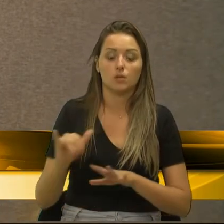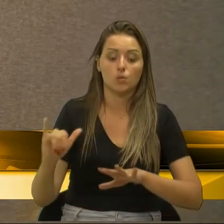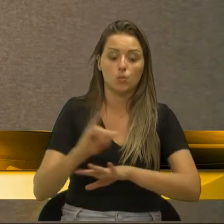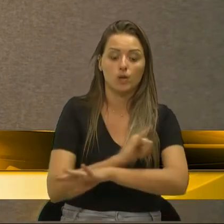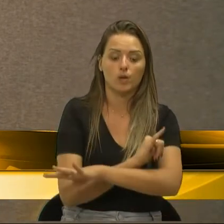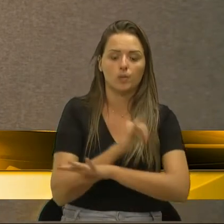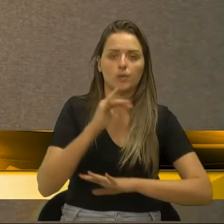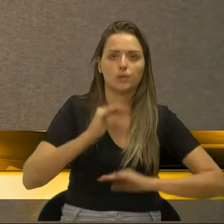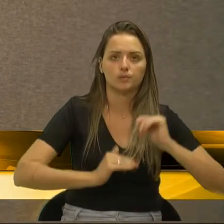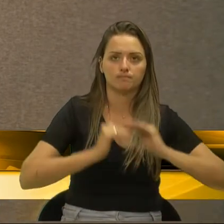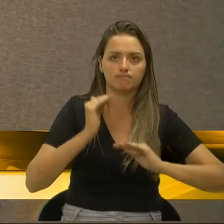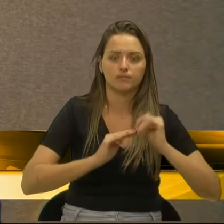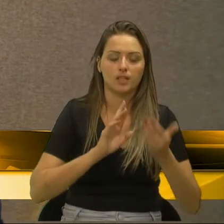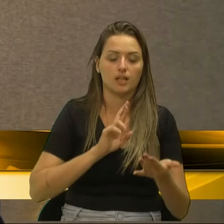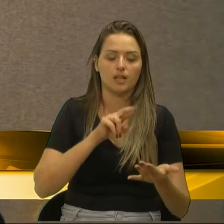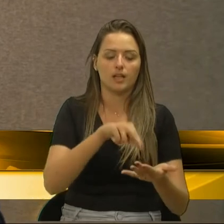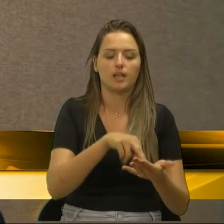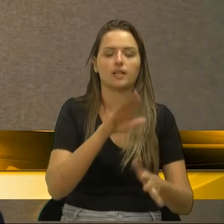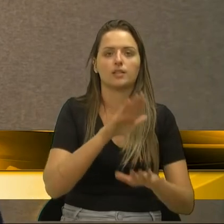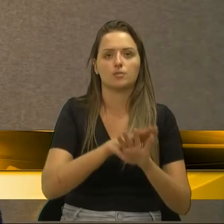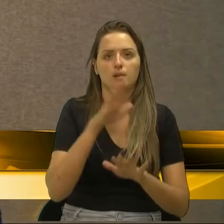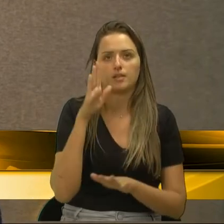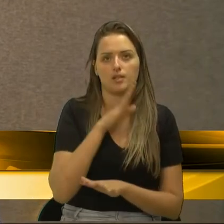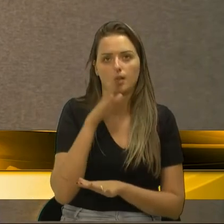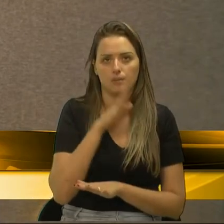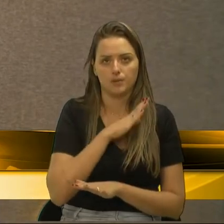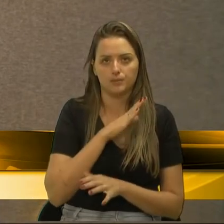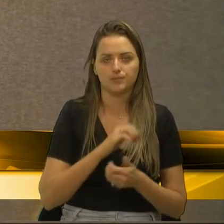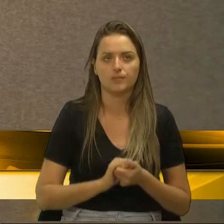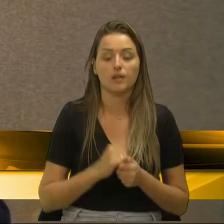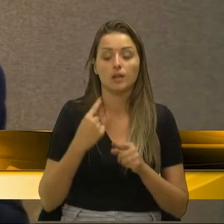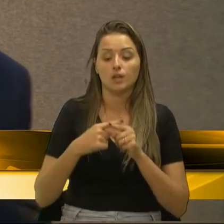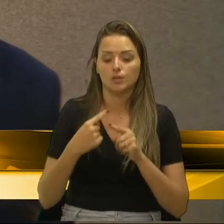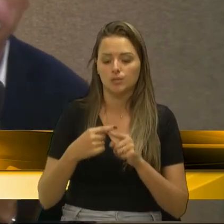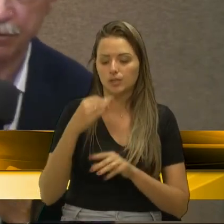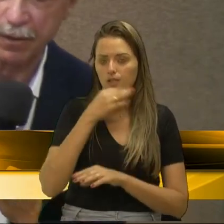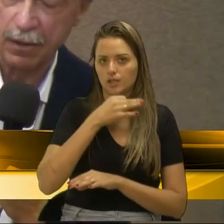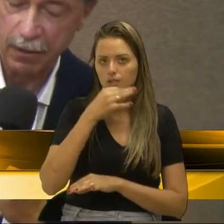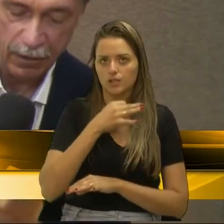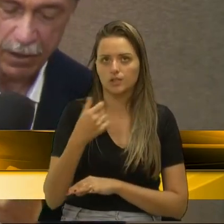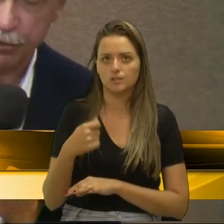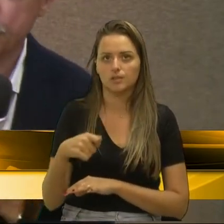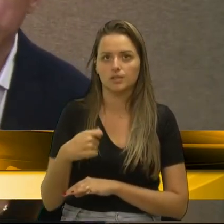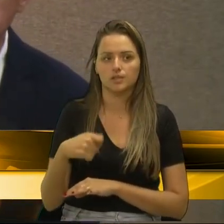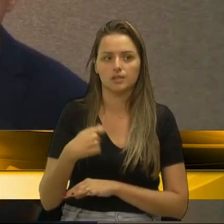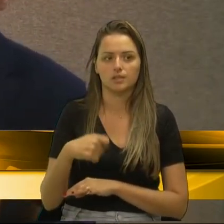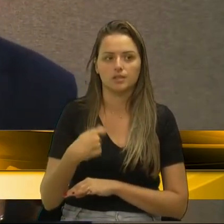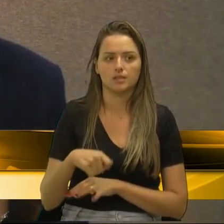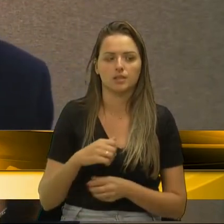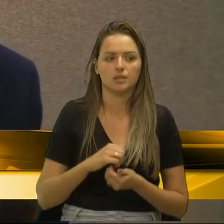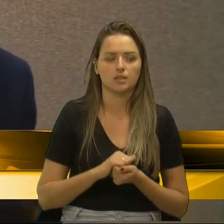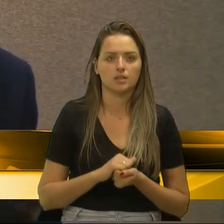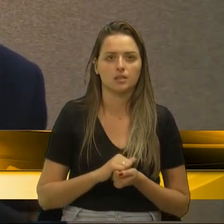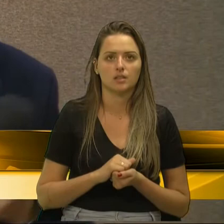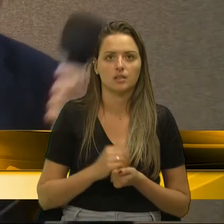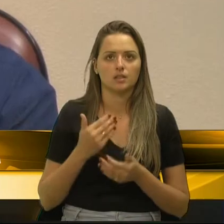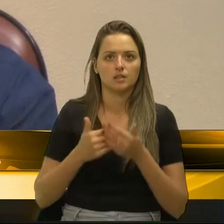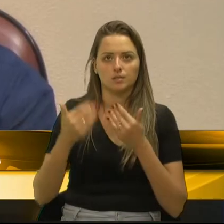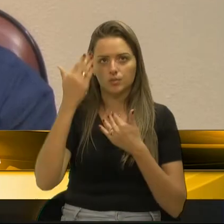seja a realidade o mais rápido possível, porque Caxias precisa disso. É isso, senhor presidente. Muito